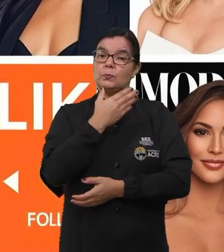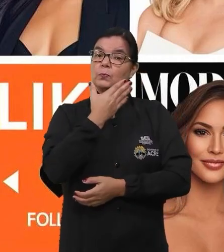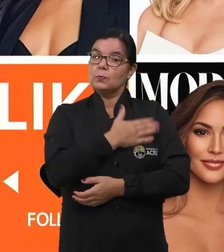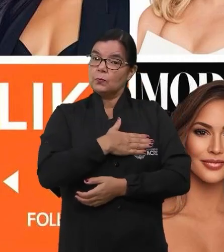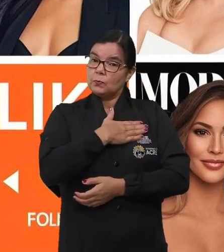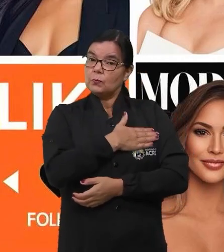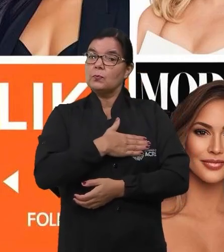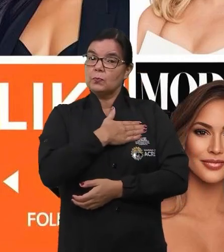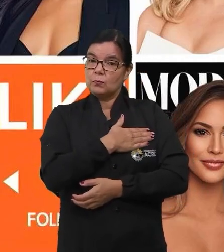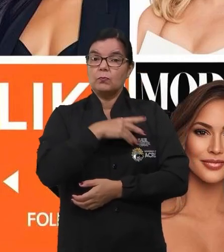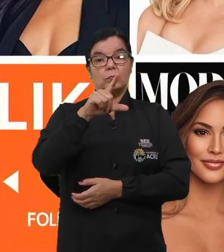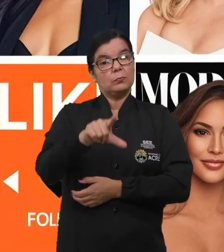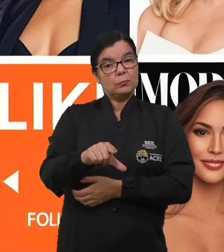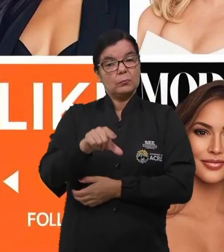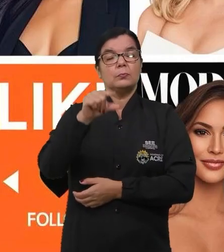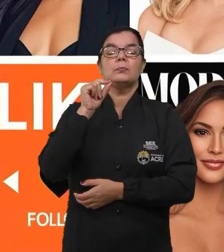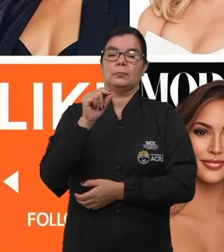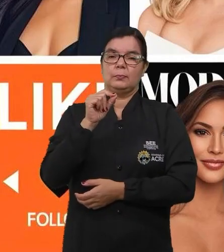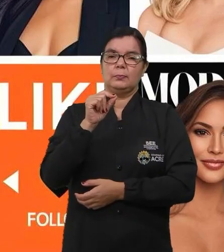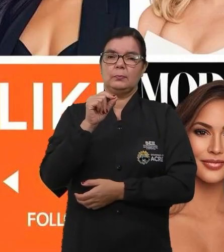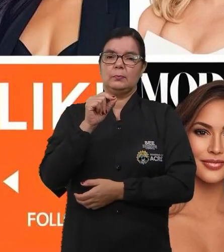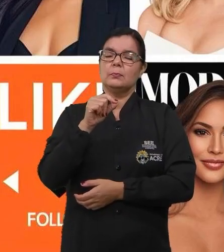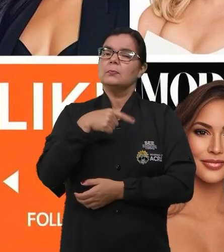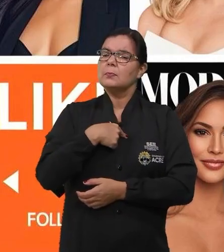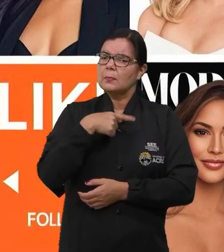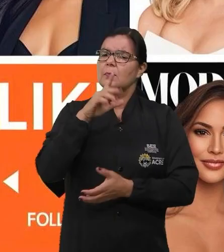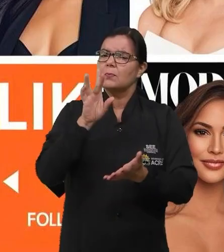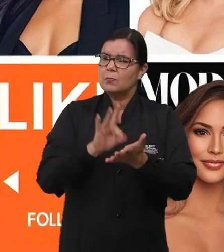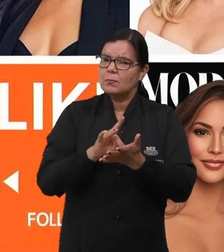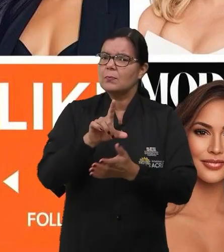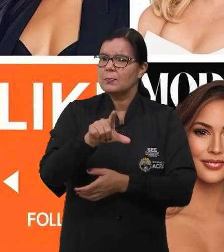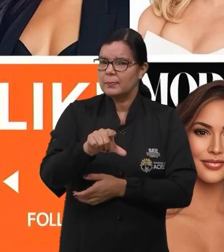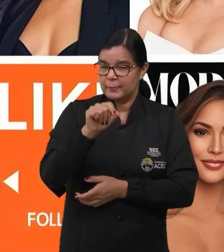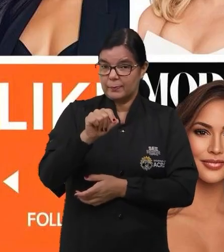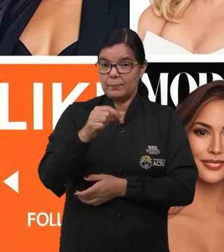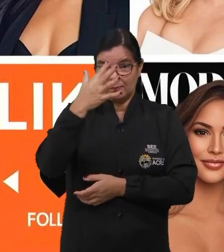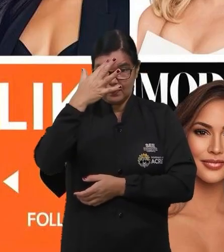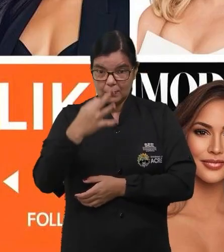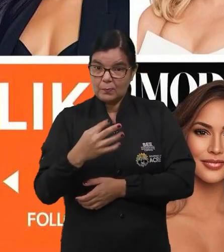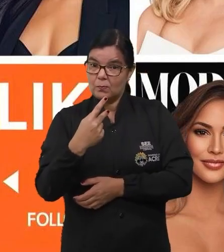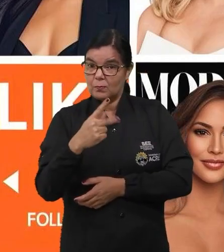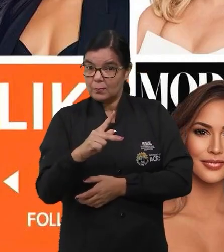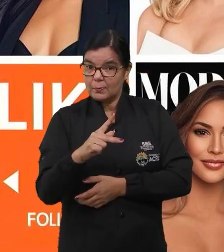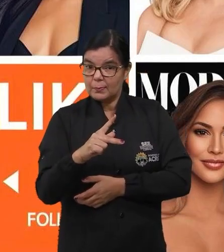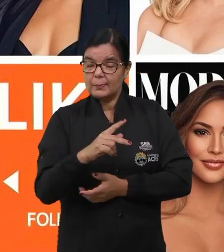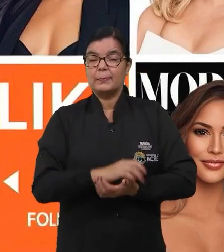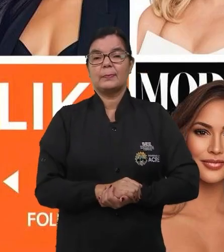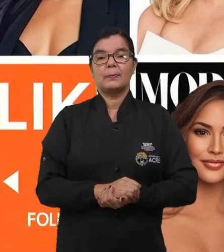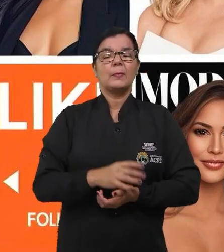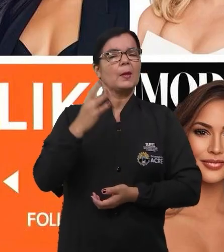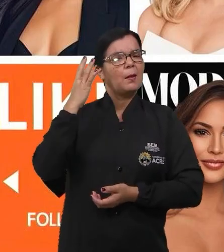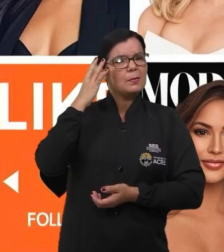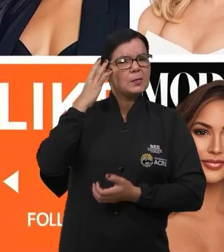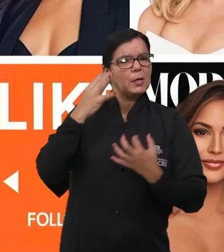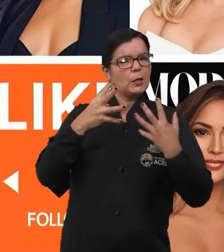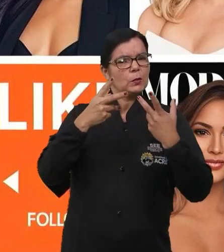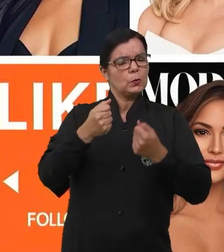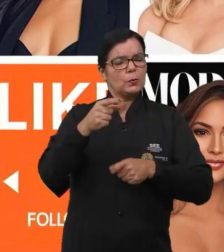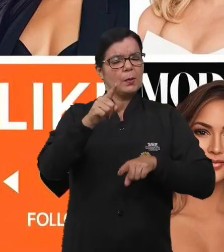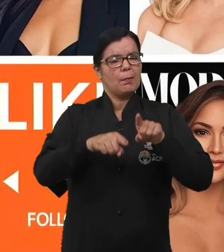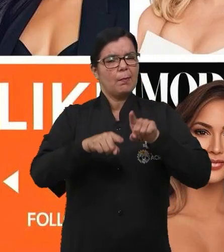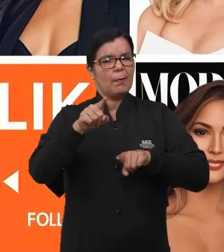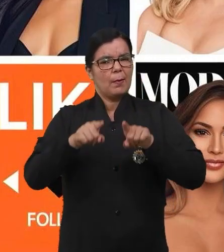e as suas preferências são escolhas exatamente suas? Será que todas as